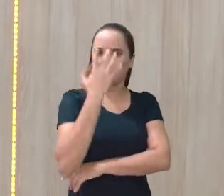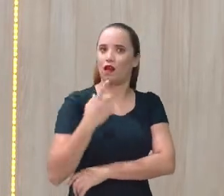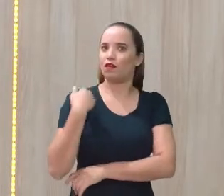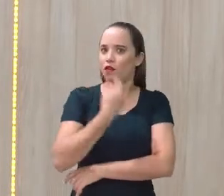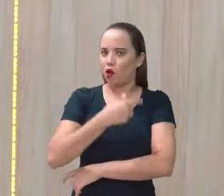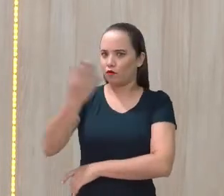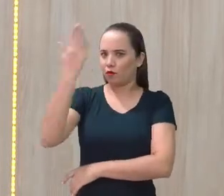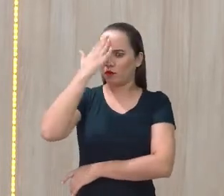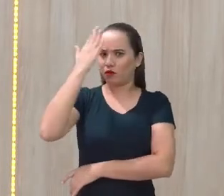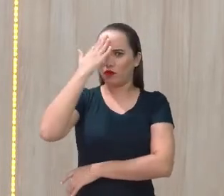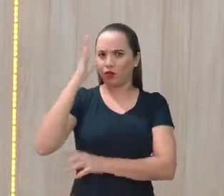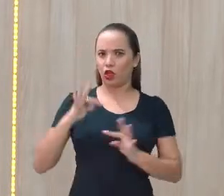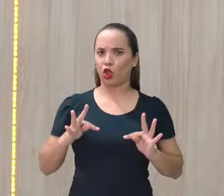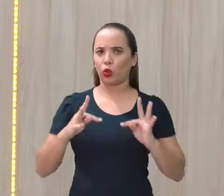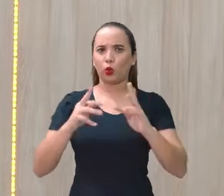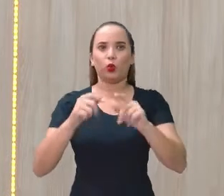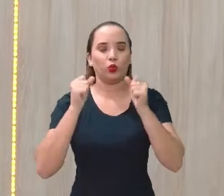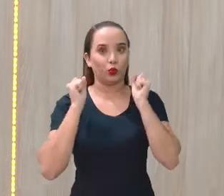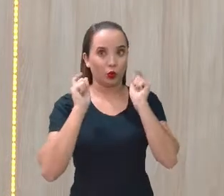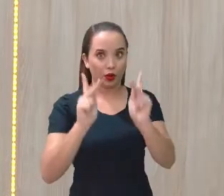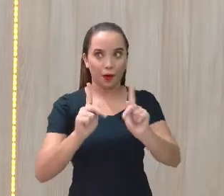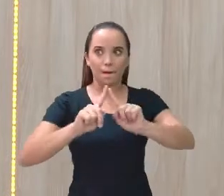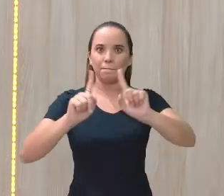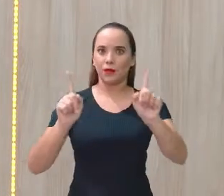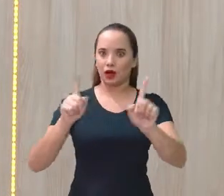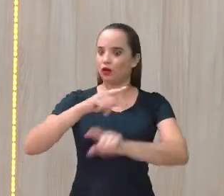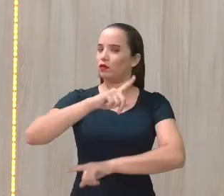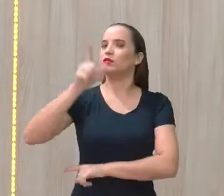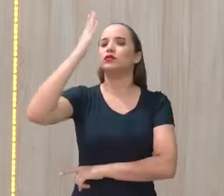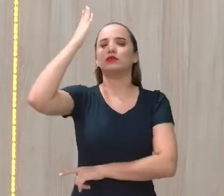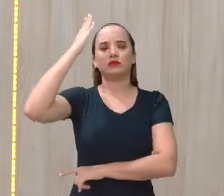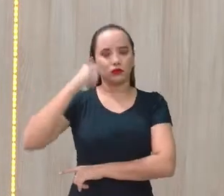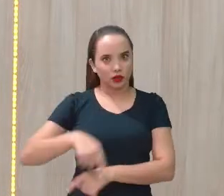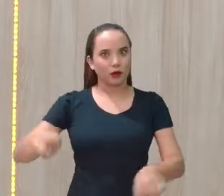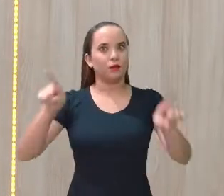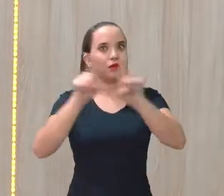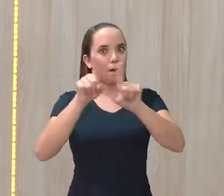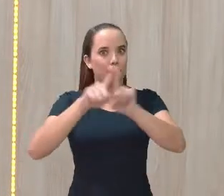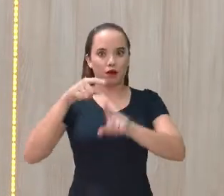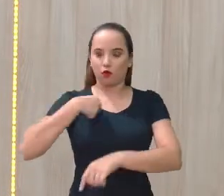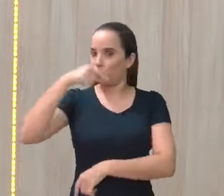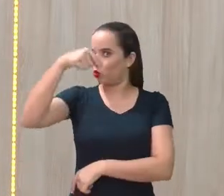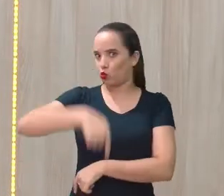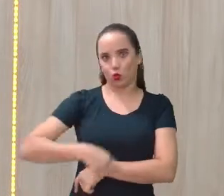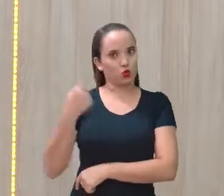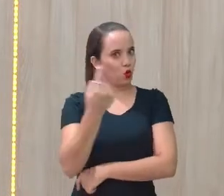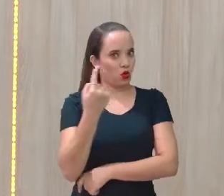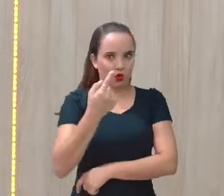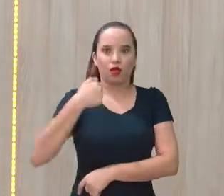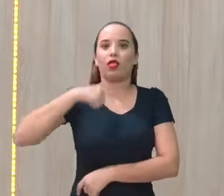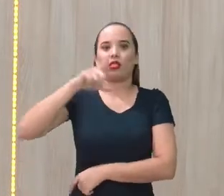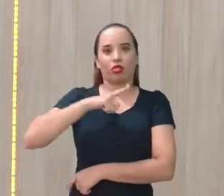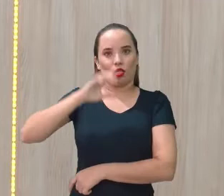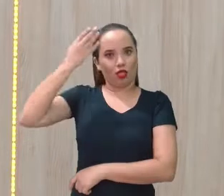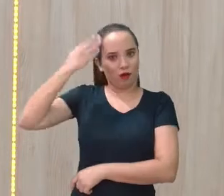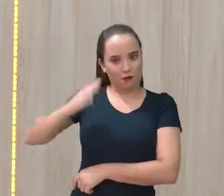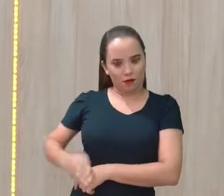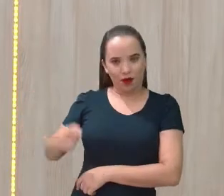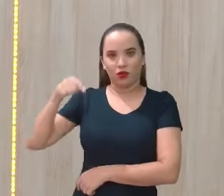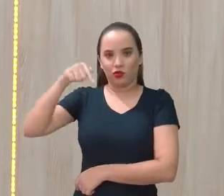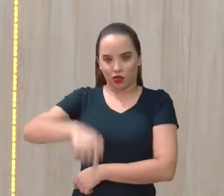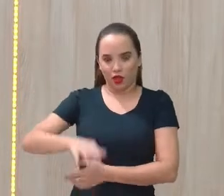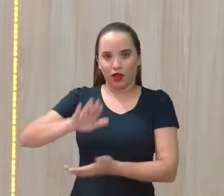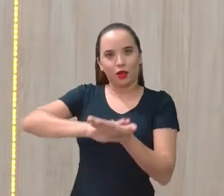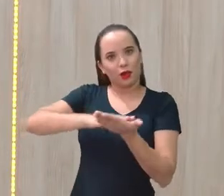certo? Mas vocês já sabem também que eu não estou sozinha. Eu estou aqui com Brielle, que está fazendo aí a tradução,